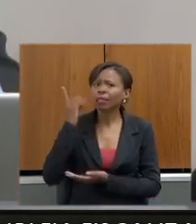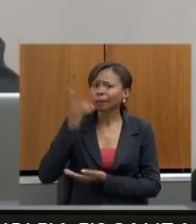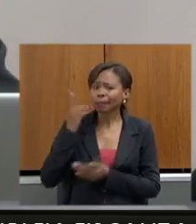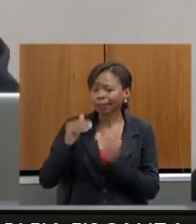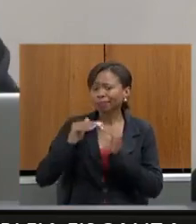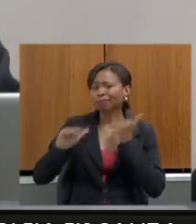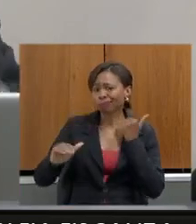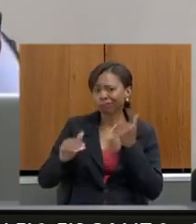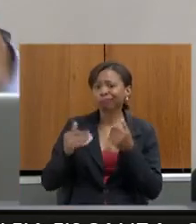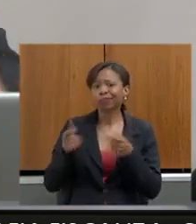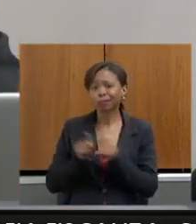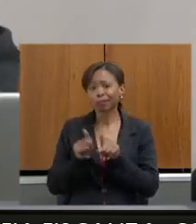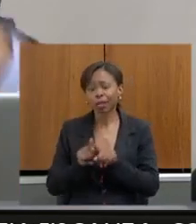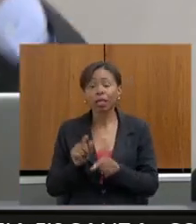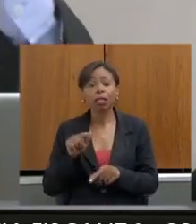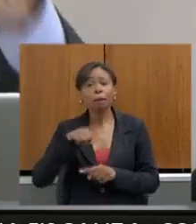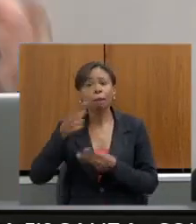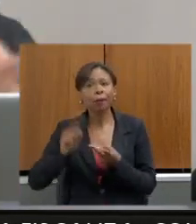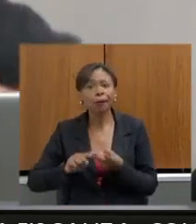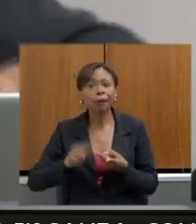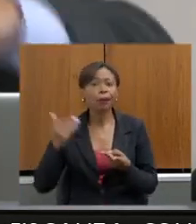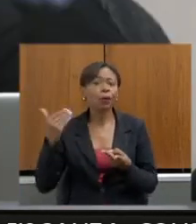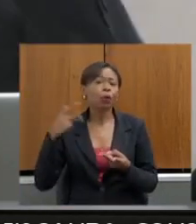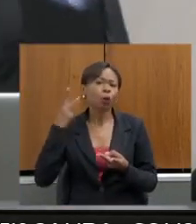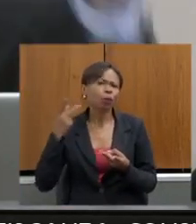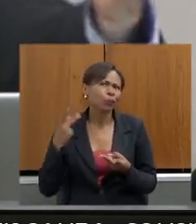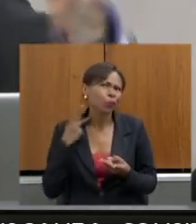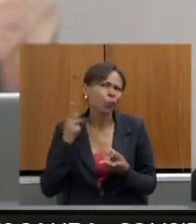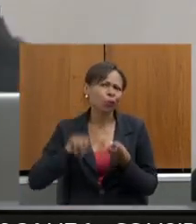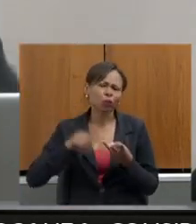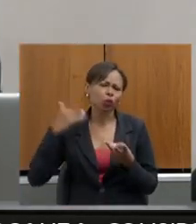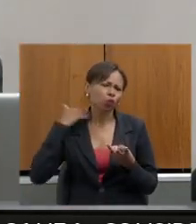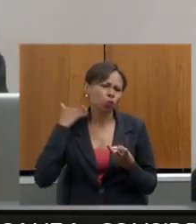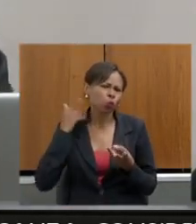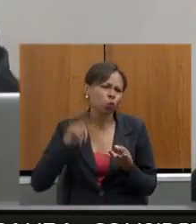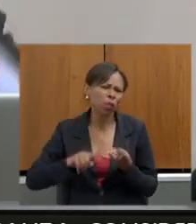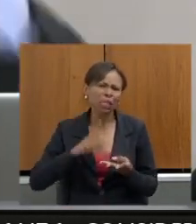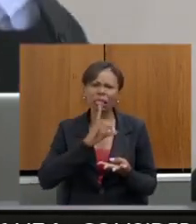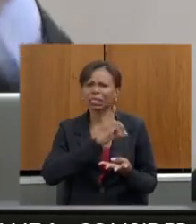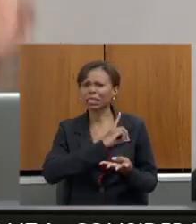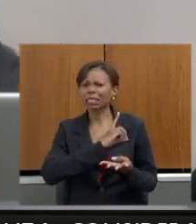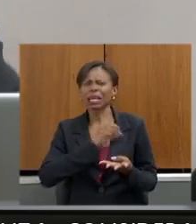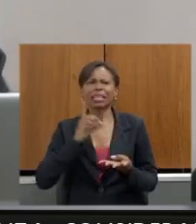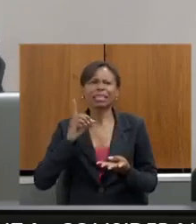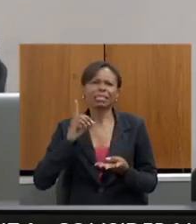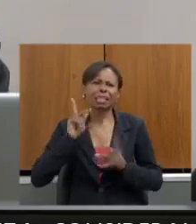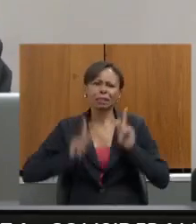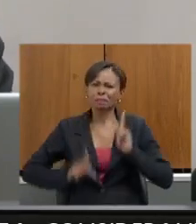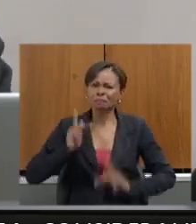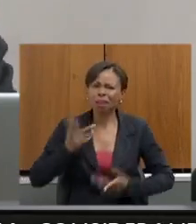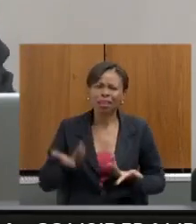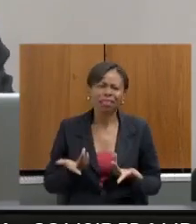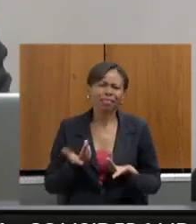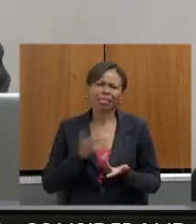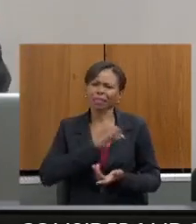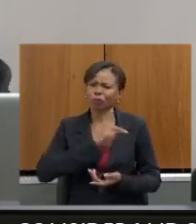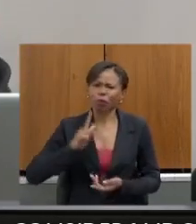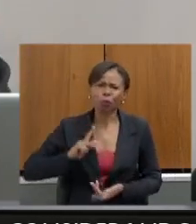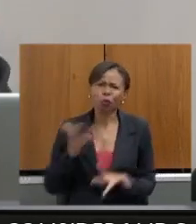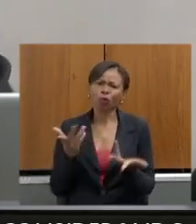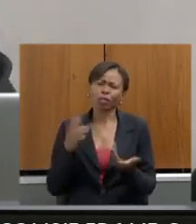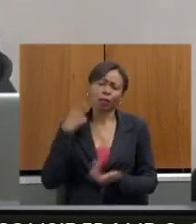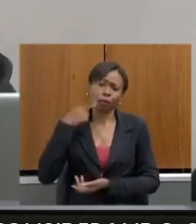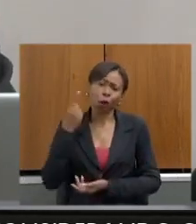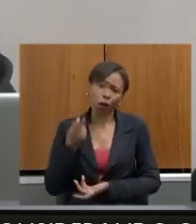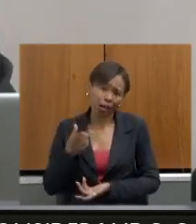depois fui para promotor para juízo O desembargador pa defensor público para advogados é que trata